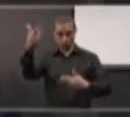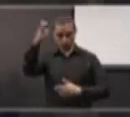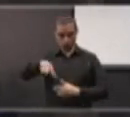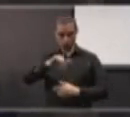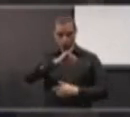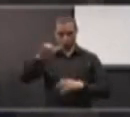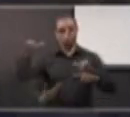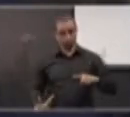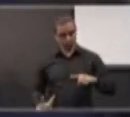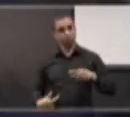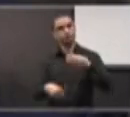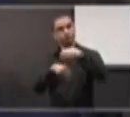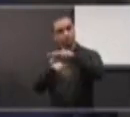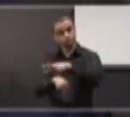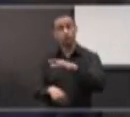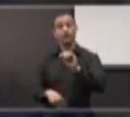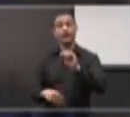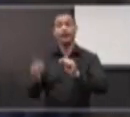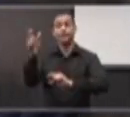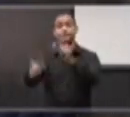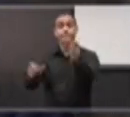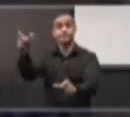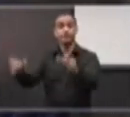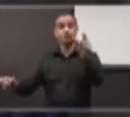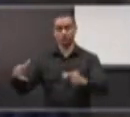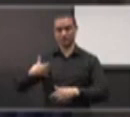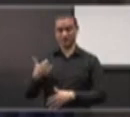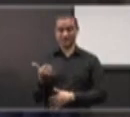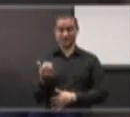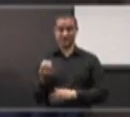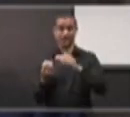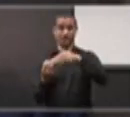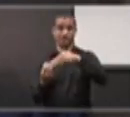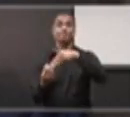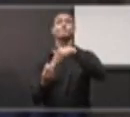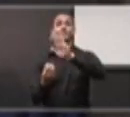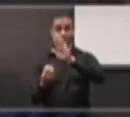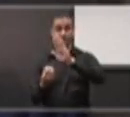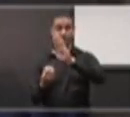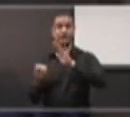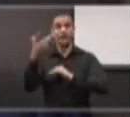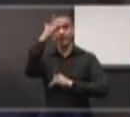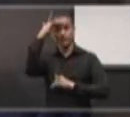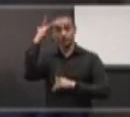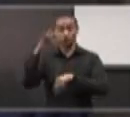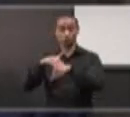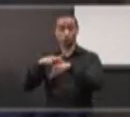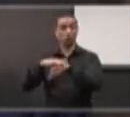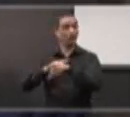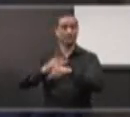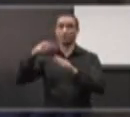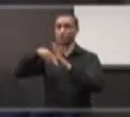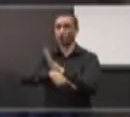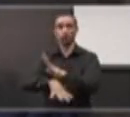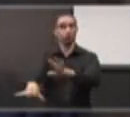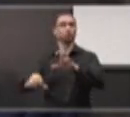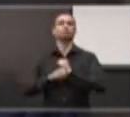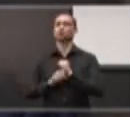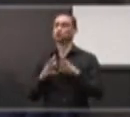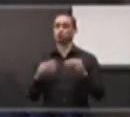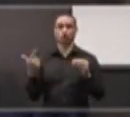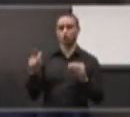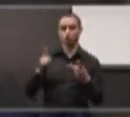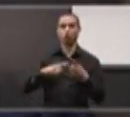evitem aglomerações. Paciente com mais de 60 anos, paciente com doenças crônicas, o cardiopata,